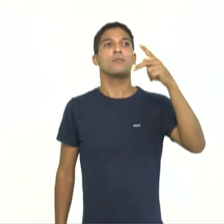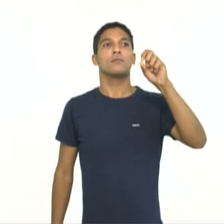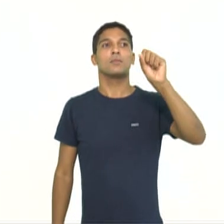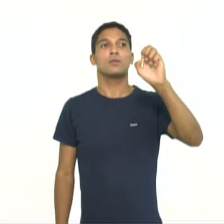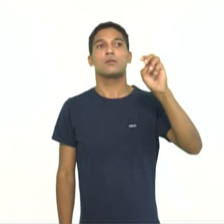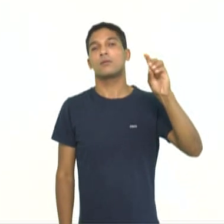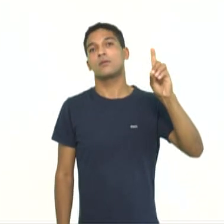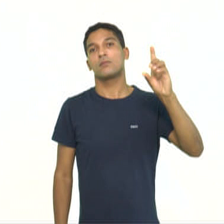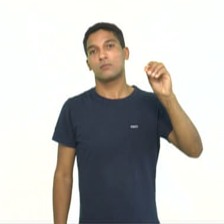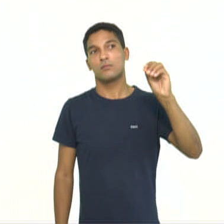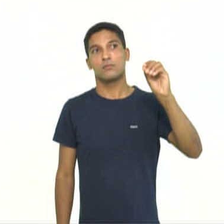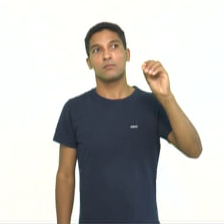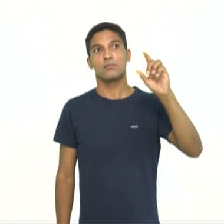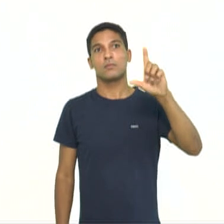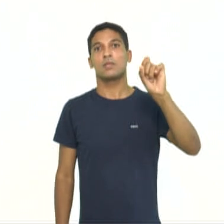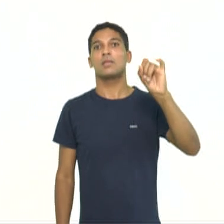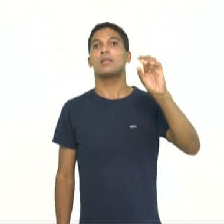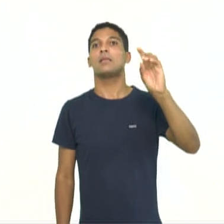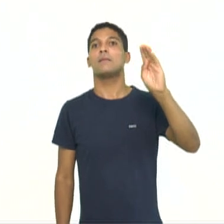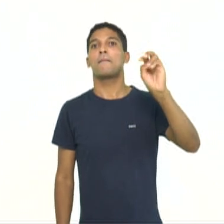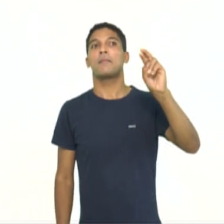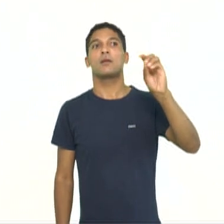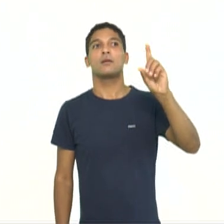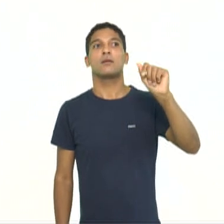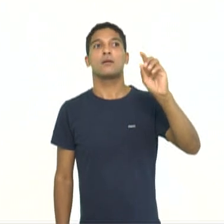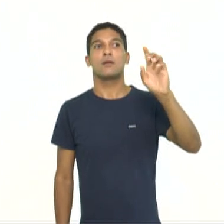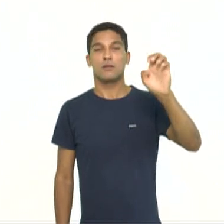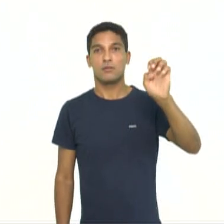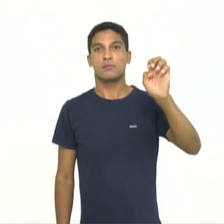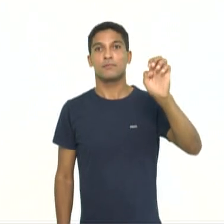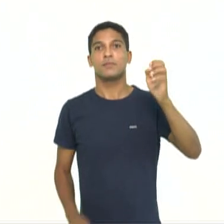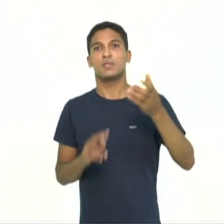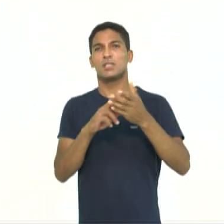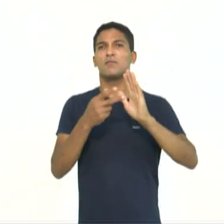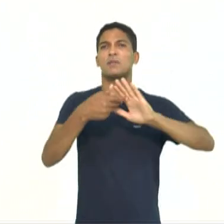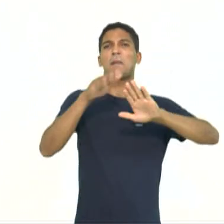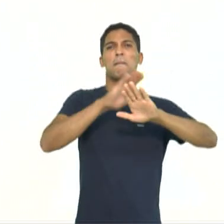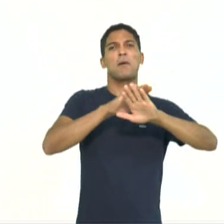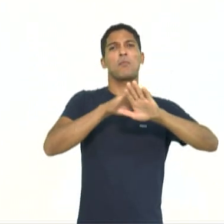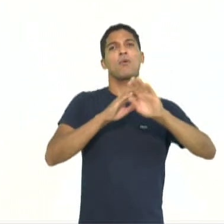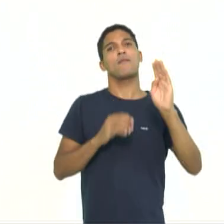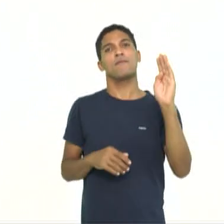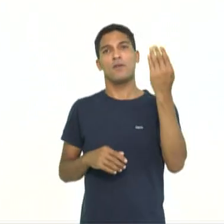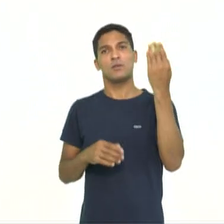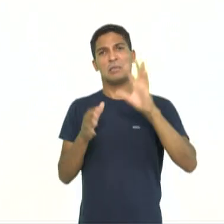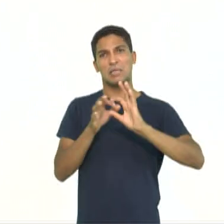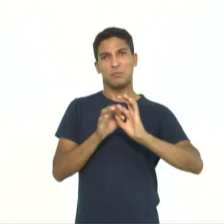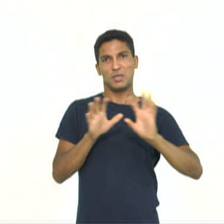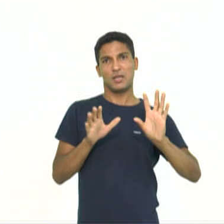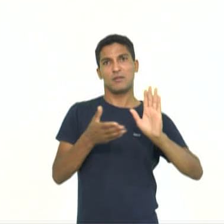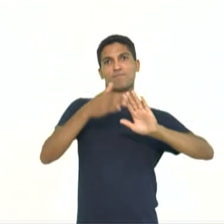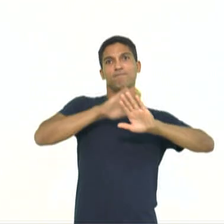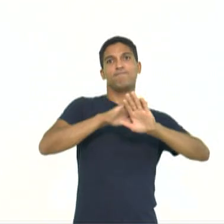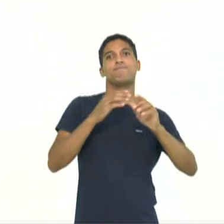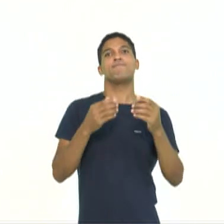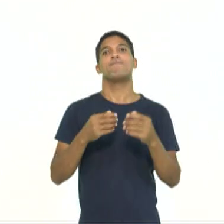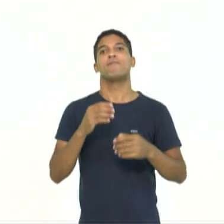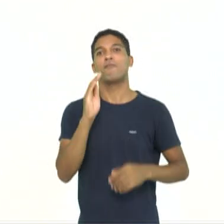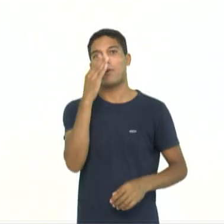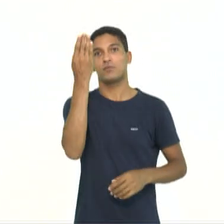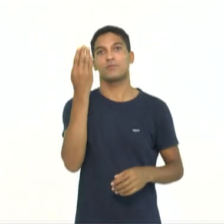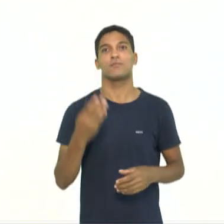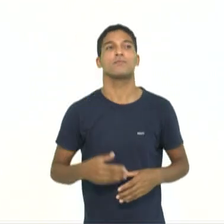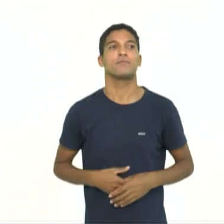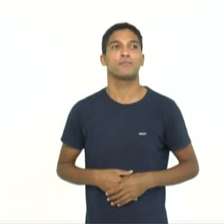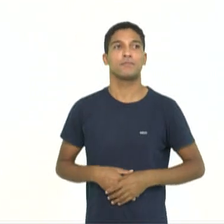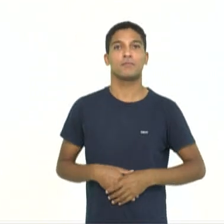tecnológica e capitalista e massiva, que propõe essa pseudo-liberdade continue, então é preciso que ela continue a